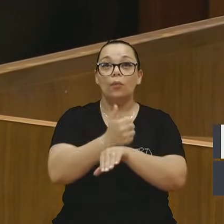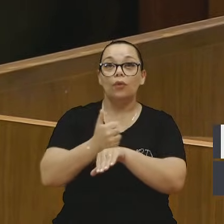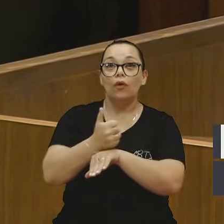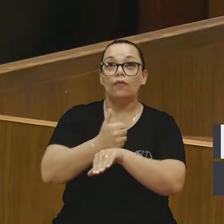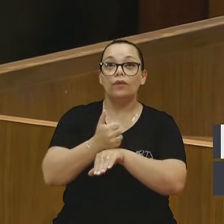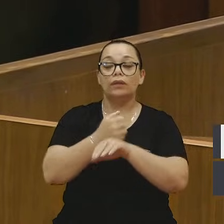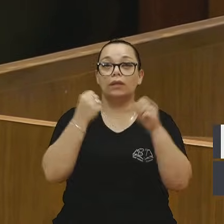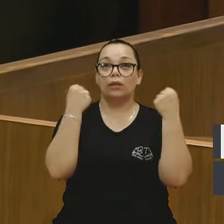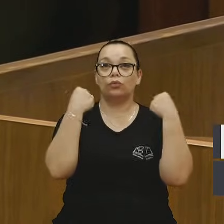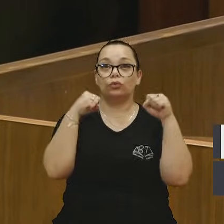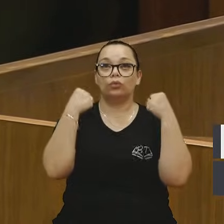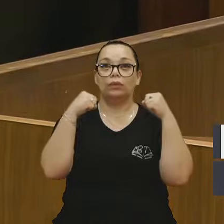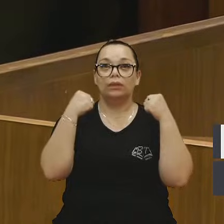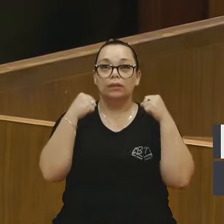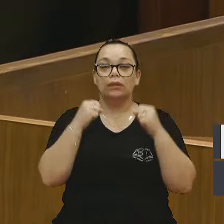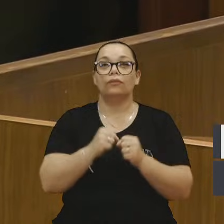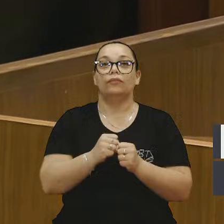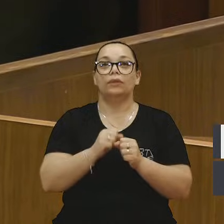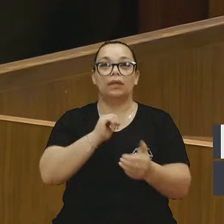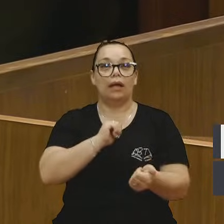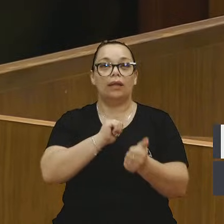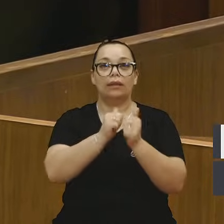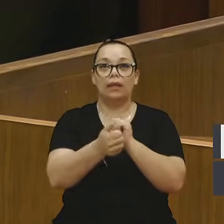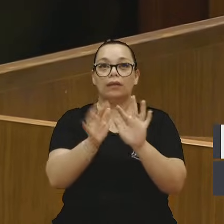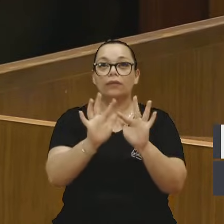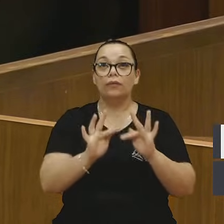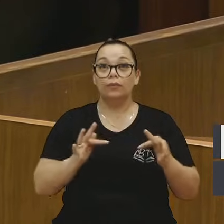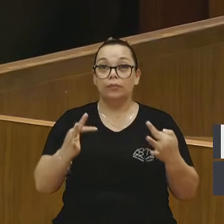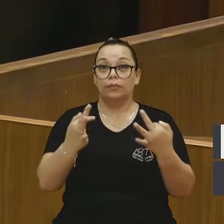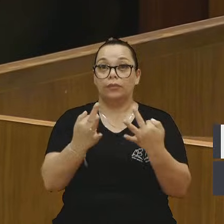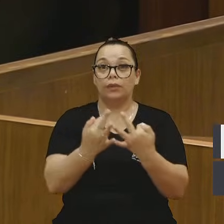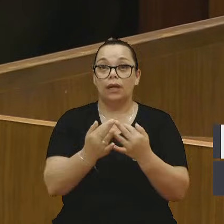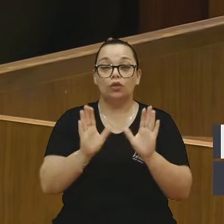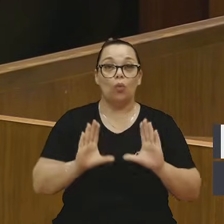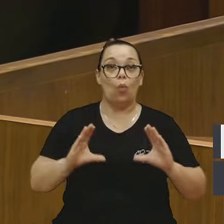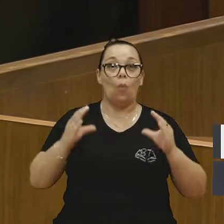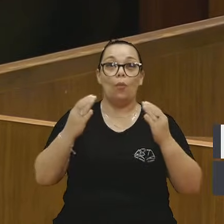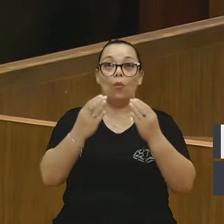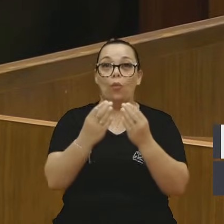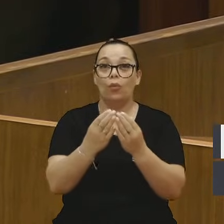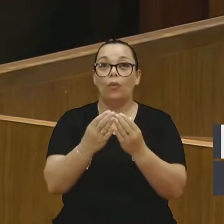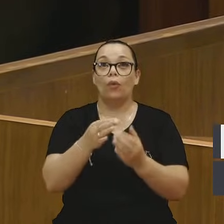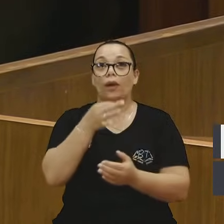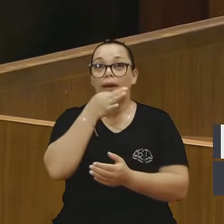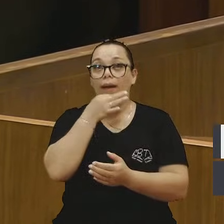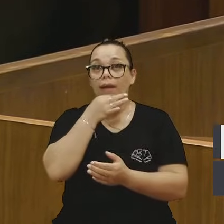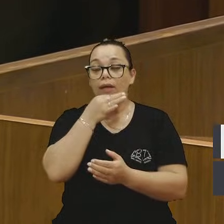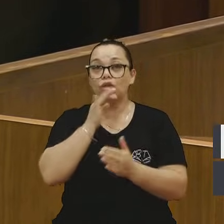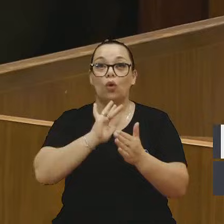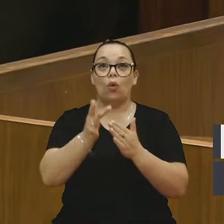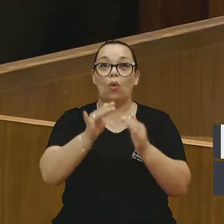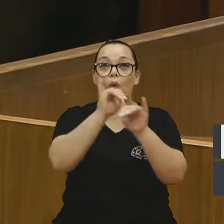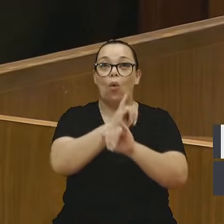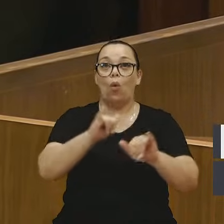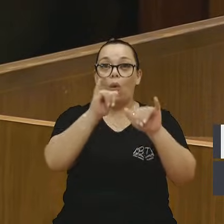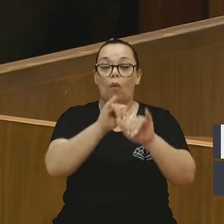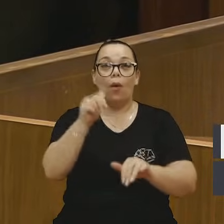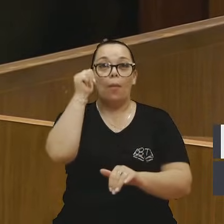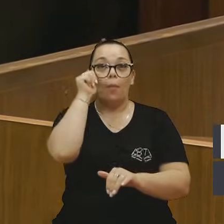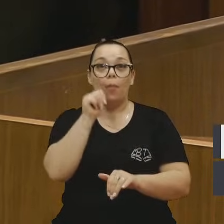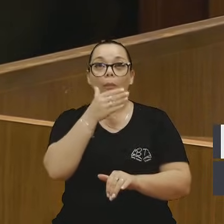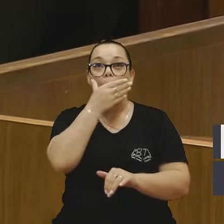de educação física, atletas, familiares, comunidade caxiense, a imprensa, senhoras